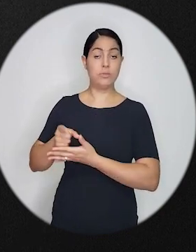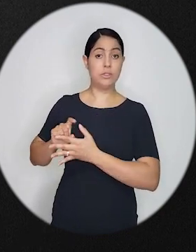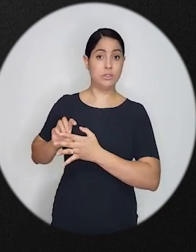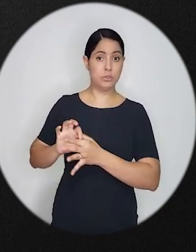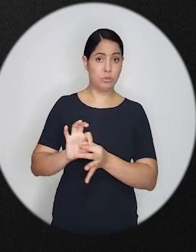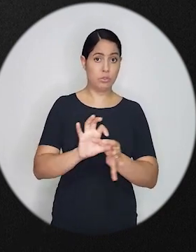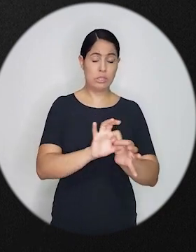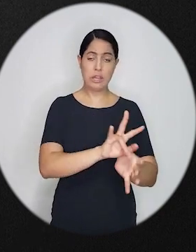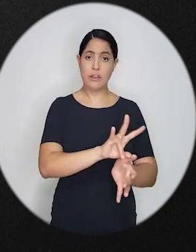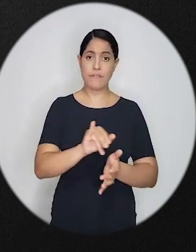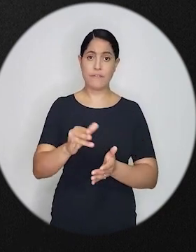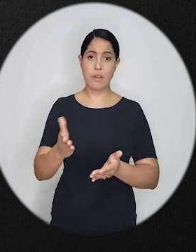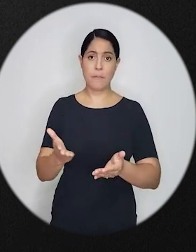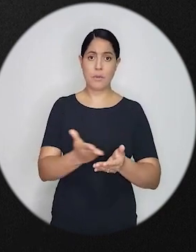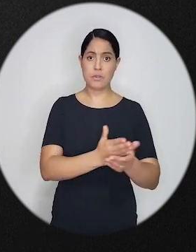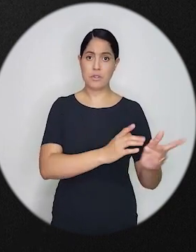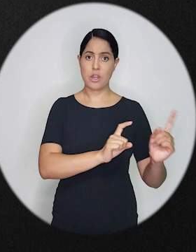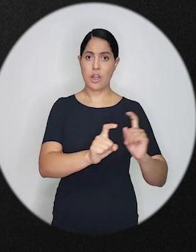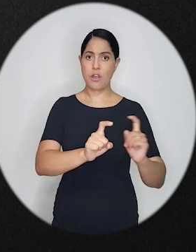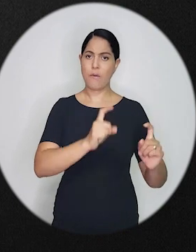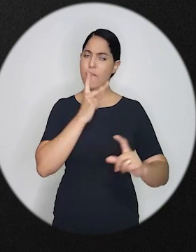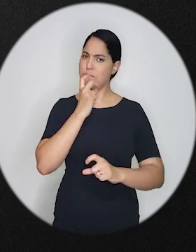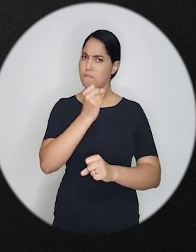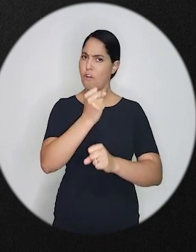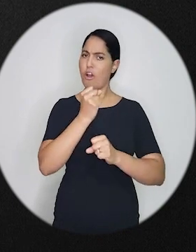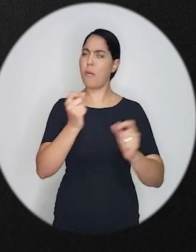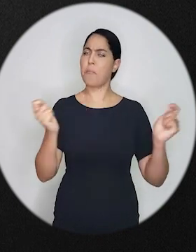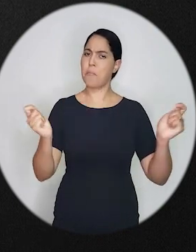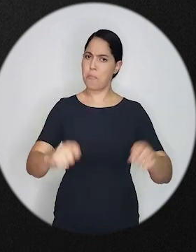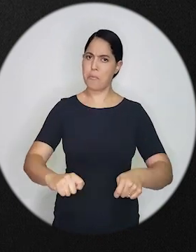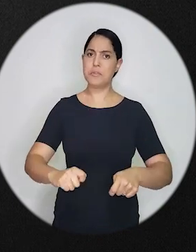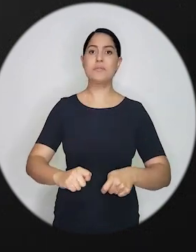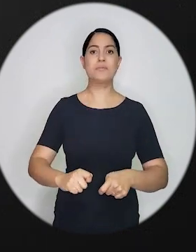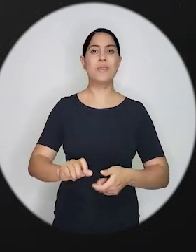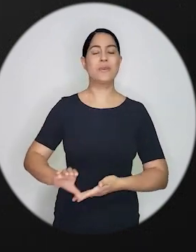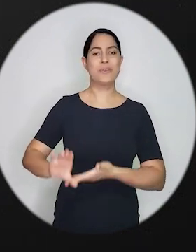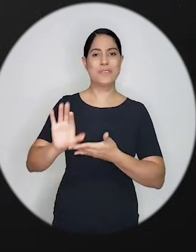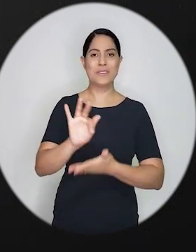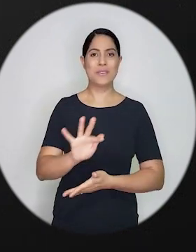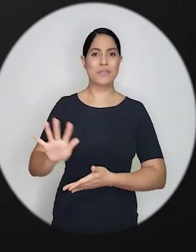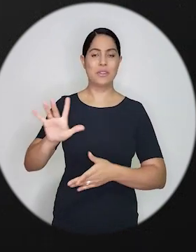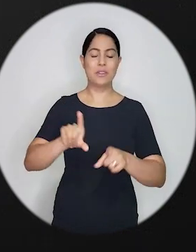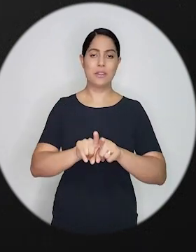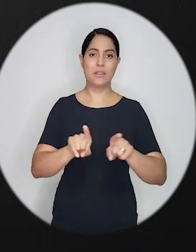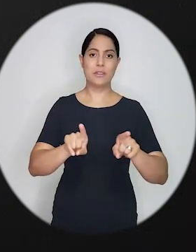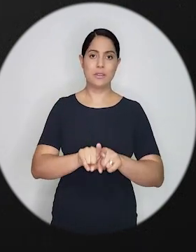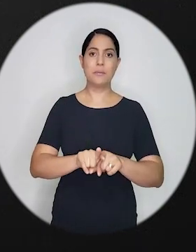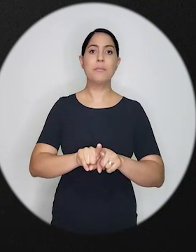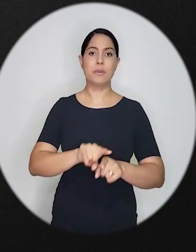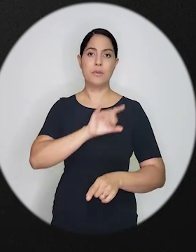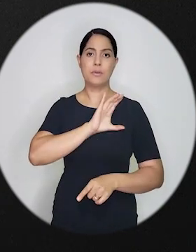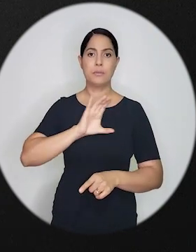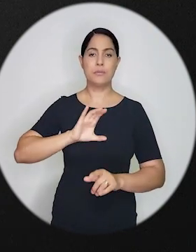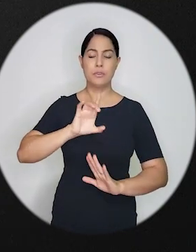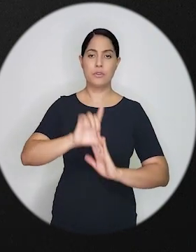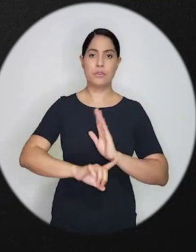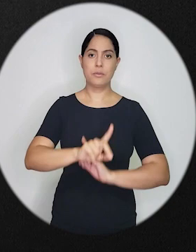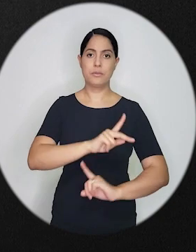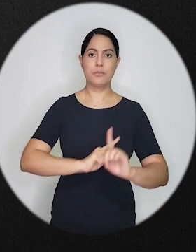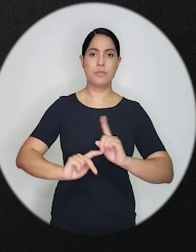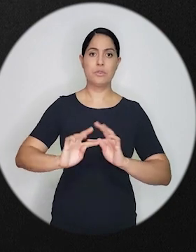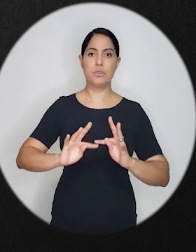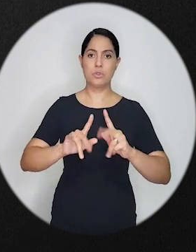Isso vai possibilitar um fortalecimento do processo administrativo. O Conselho Federal da OAB, através de sua Comissão de